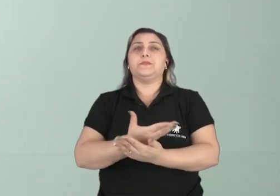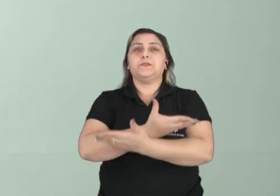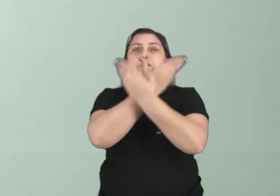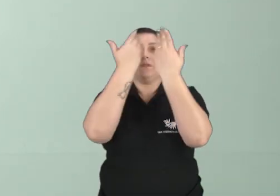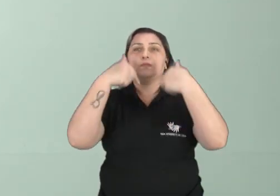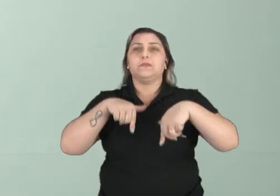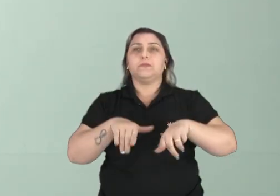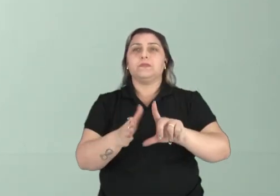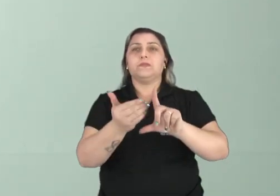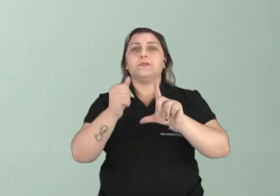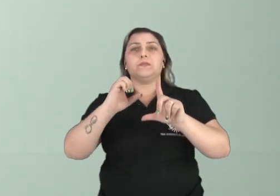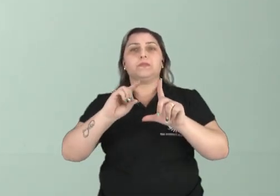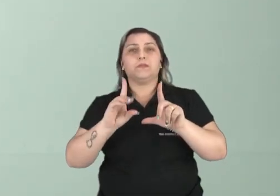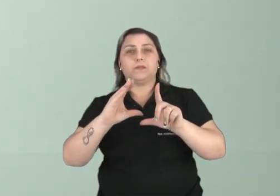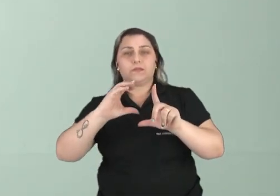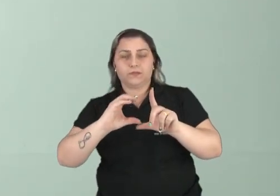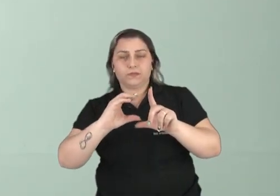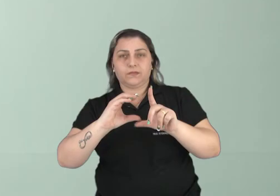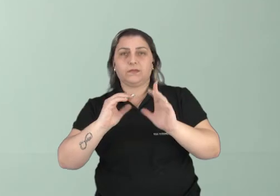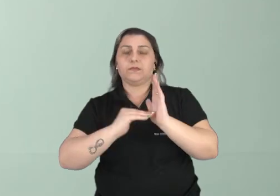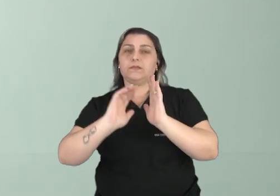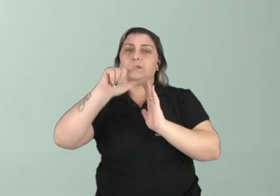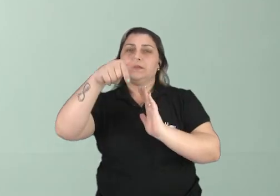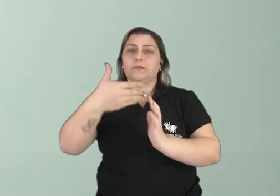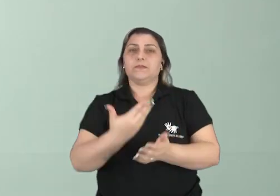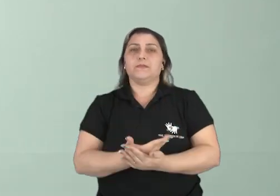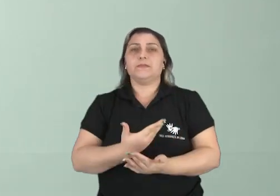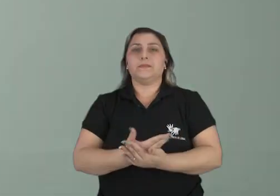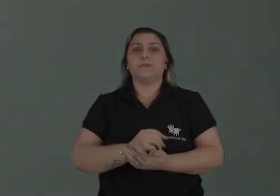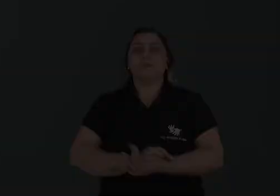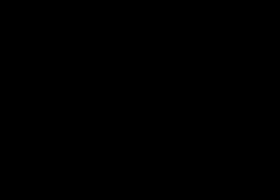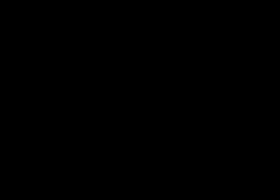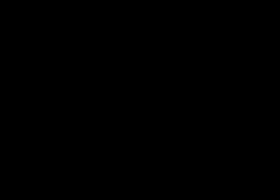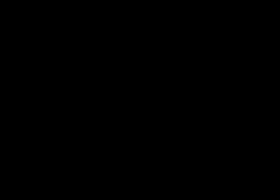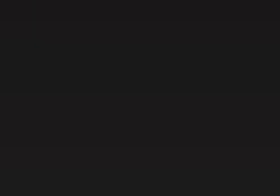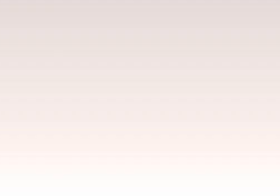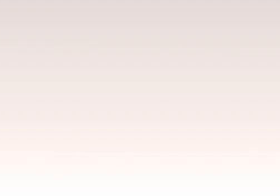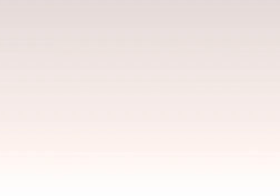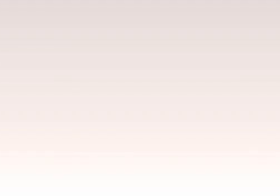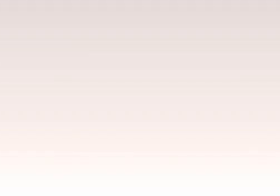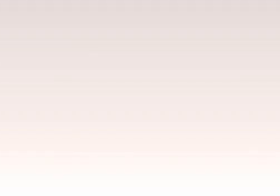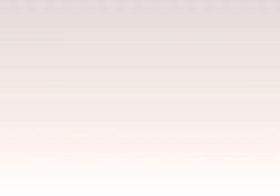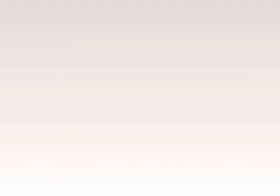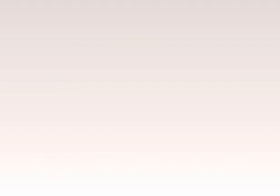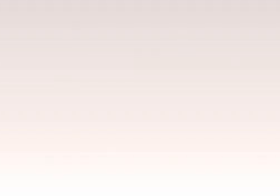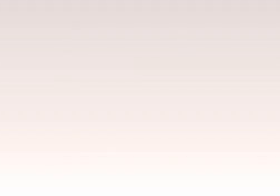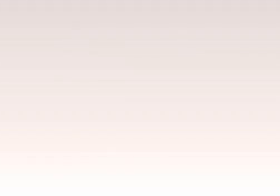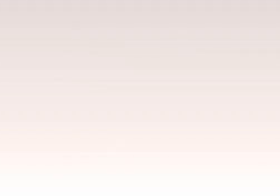esqueça de acessar a plataforma Eduque e até a próxima aula.